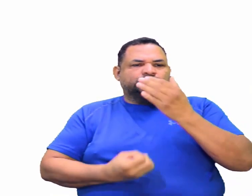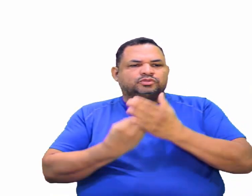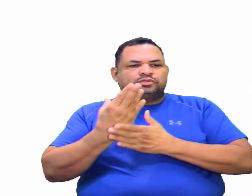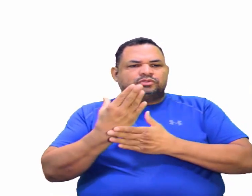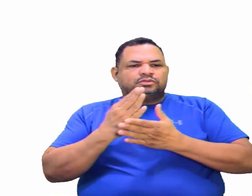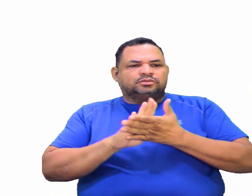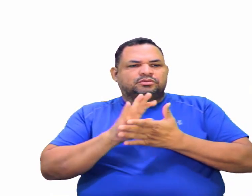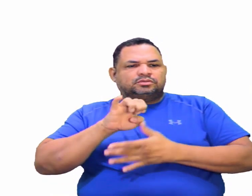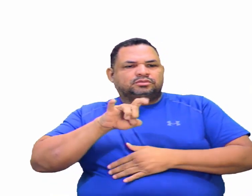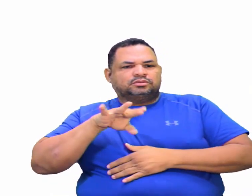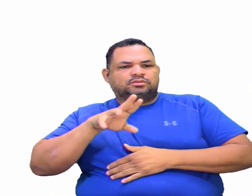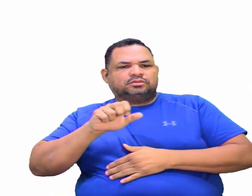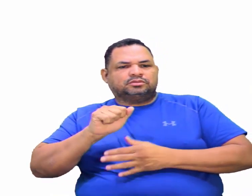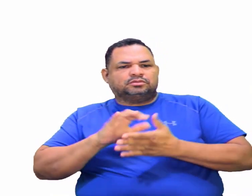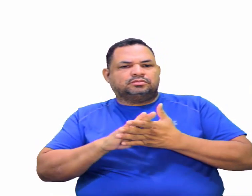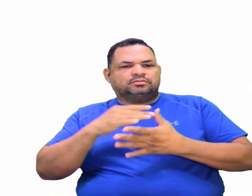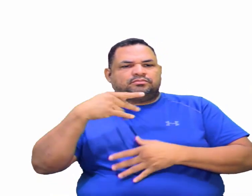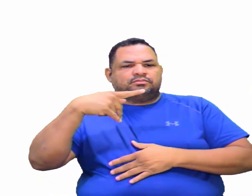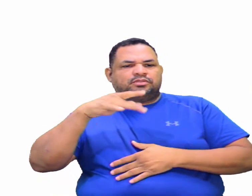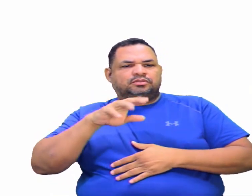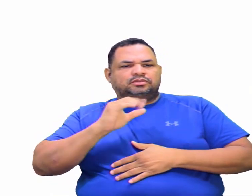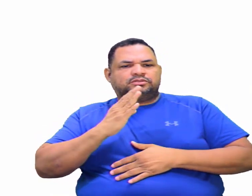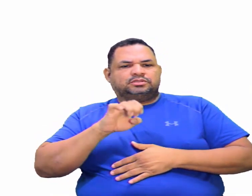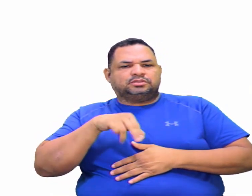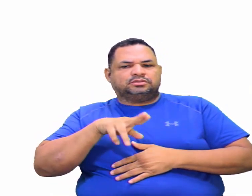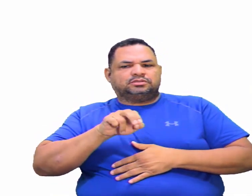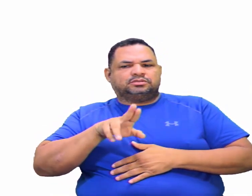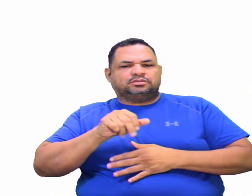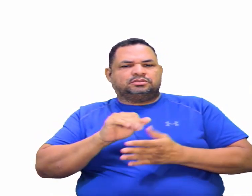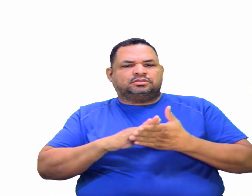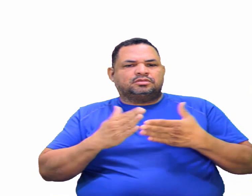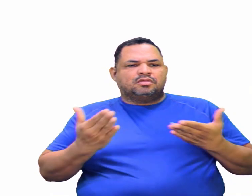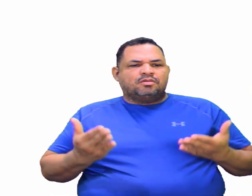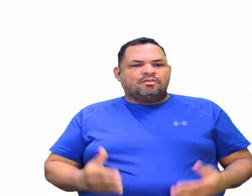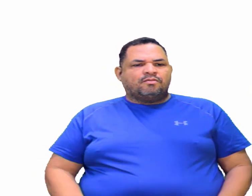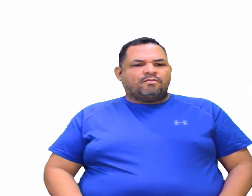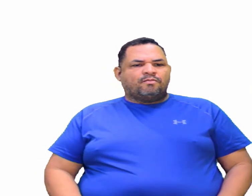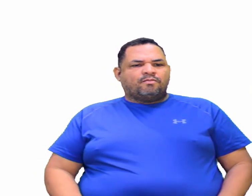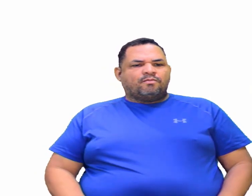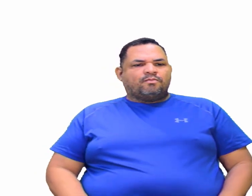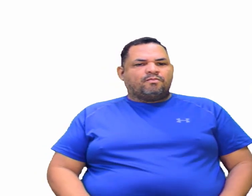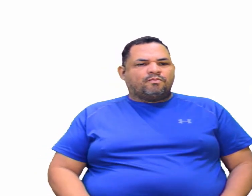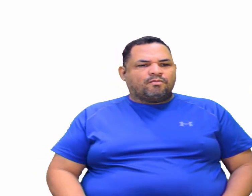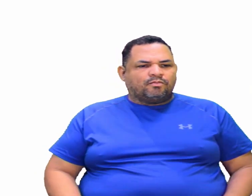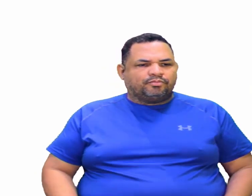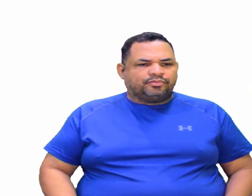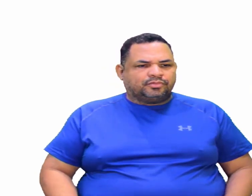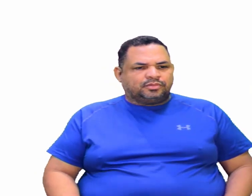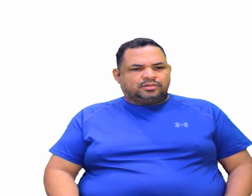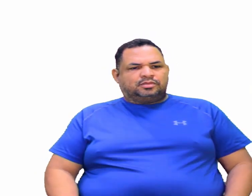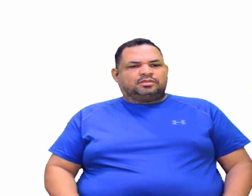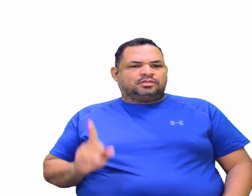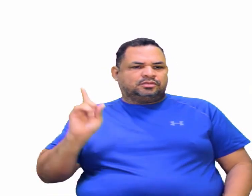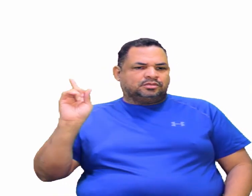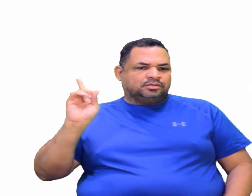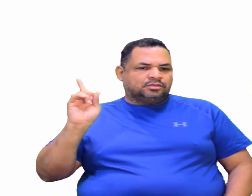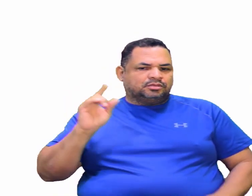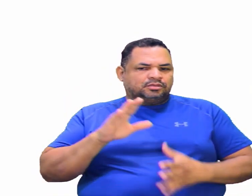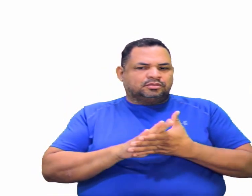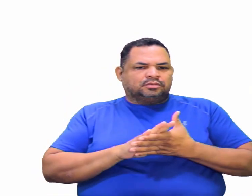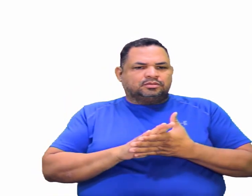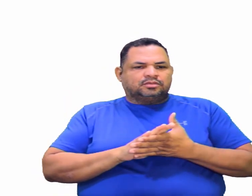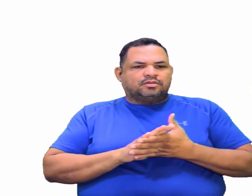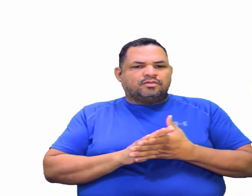surgimento do Impressionismo como Paul César eh o George seurat né